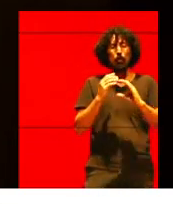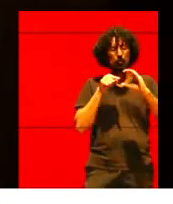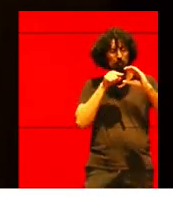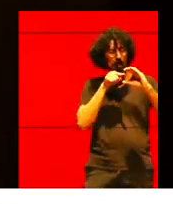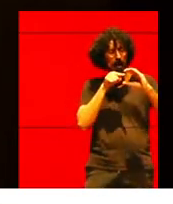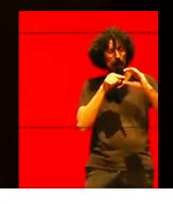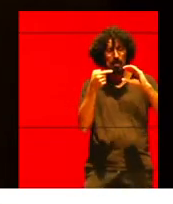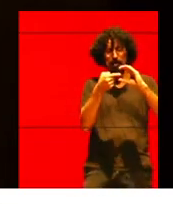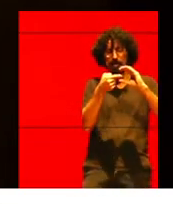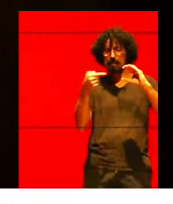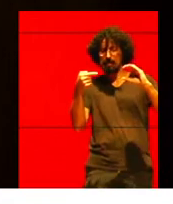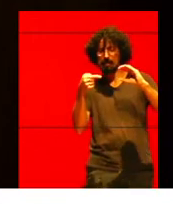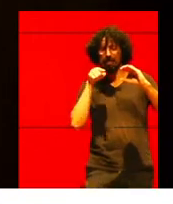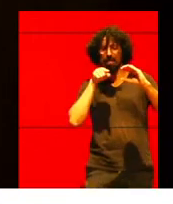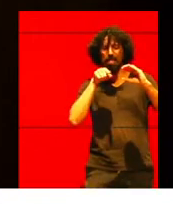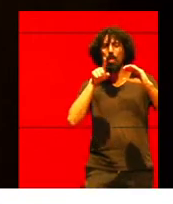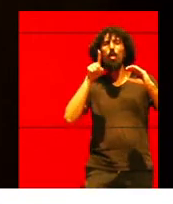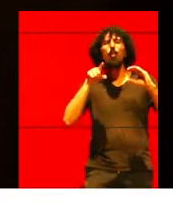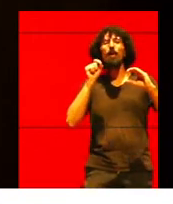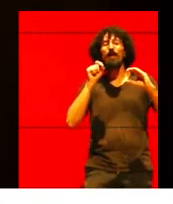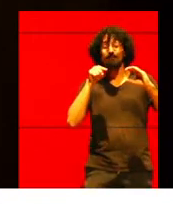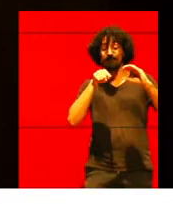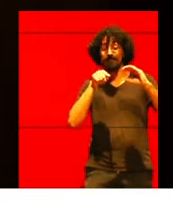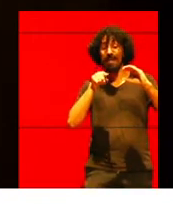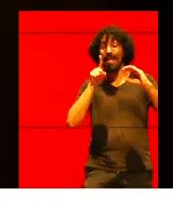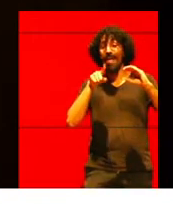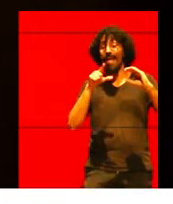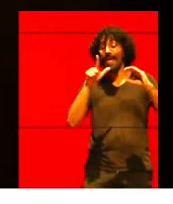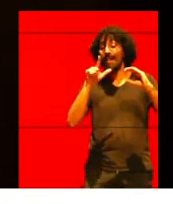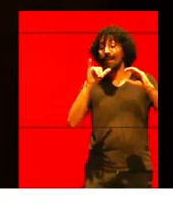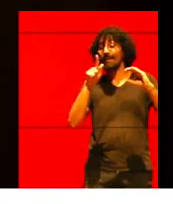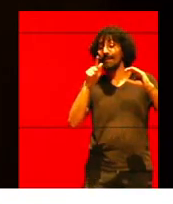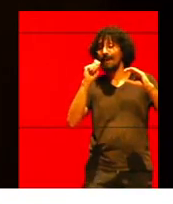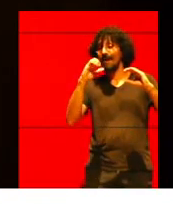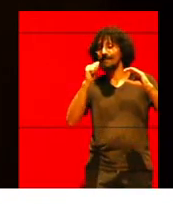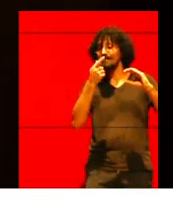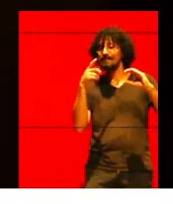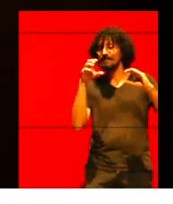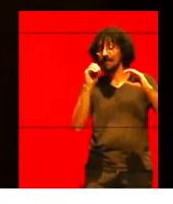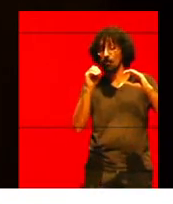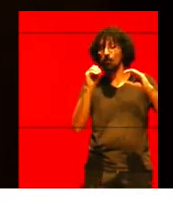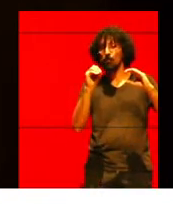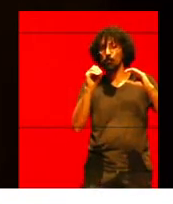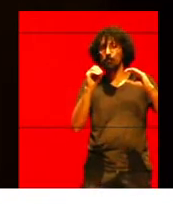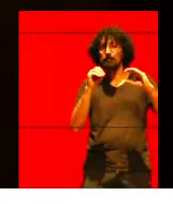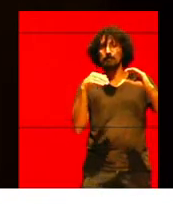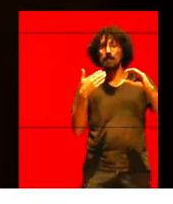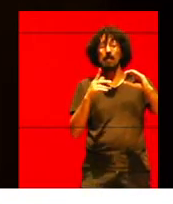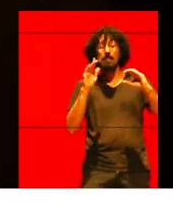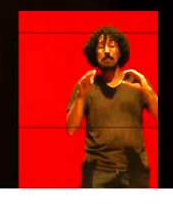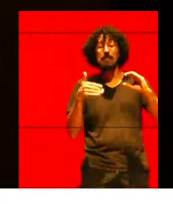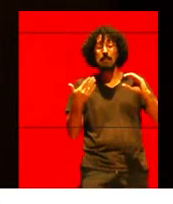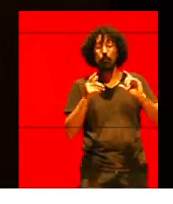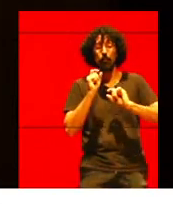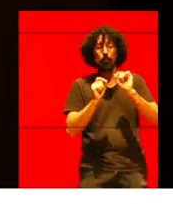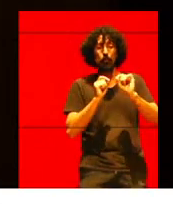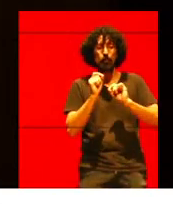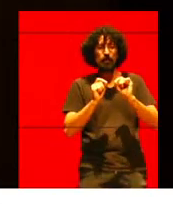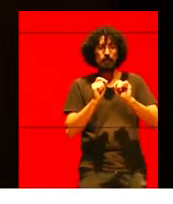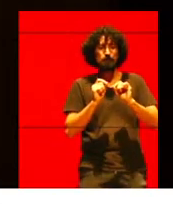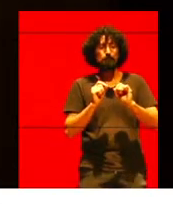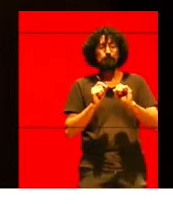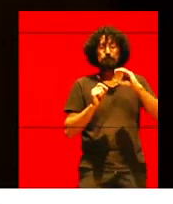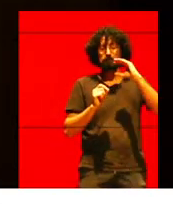é tracinho, é ligação. Então, ó, a primeira maneira como pode aparecer o átomo de carbono é fazendo